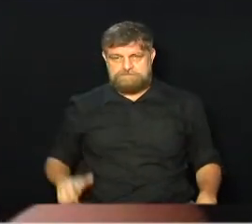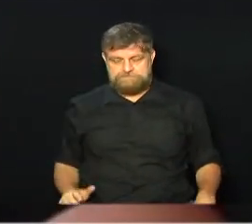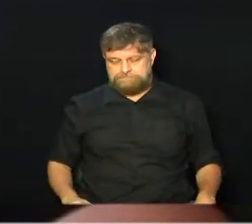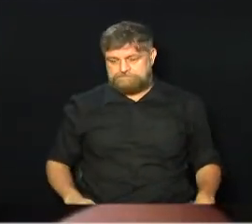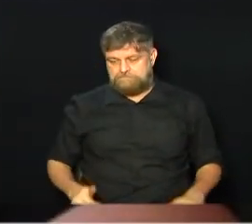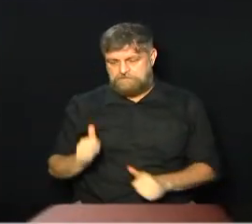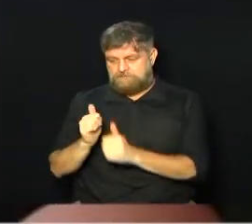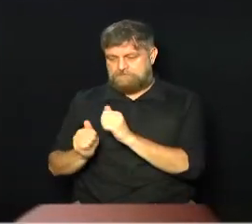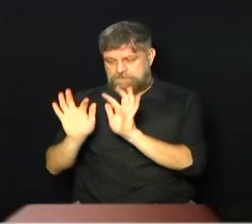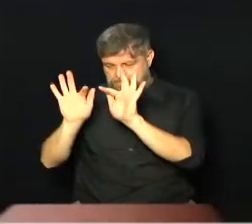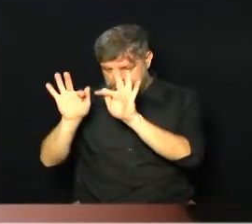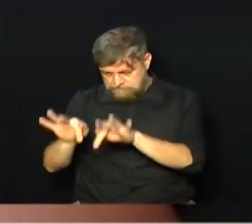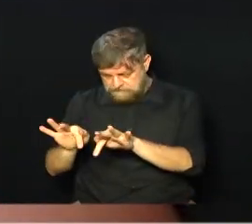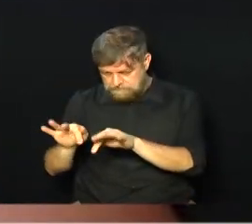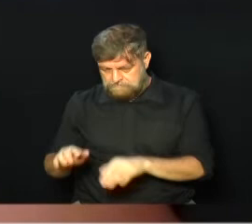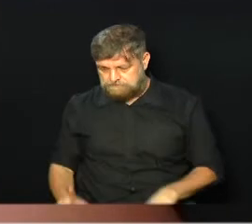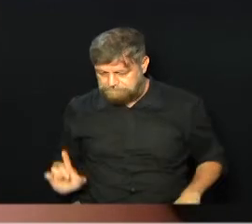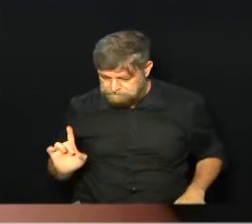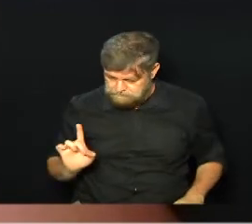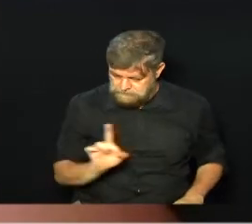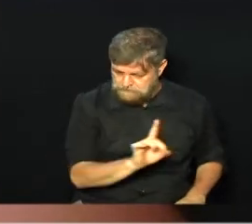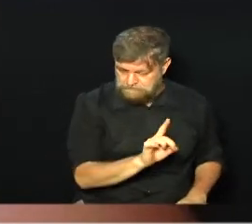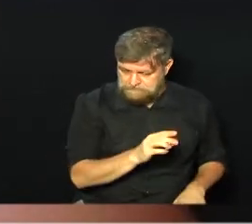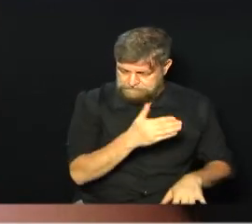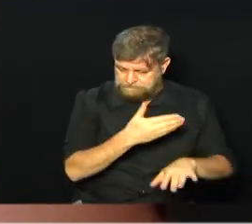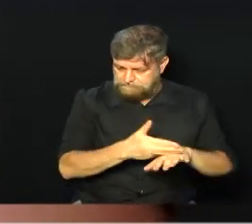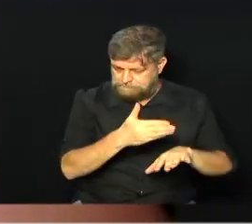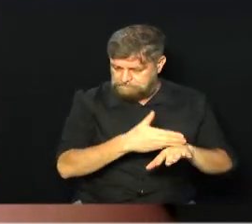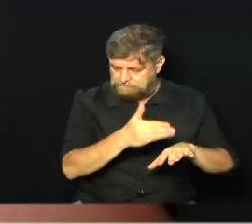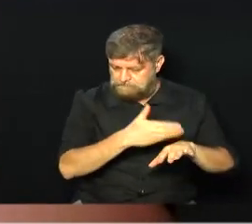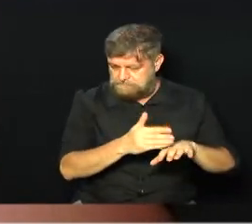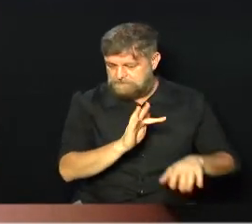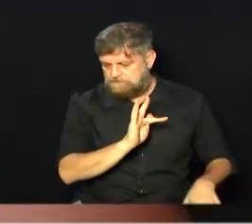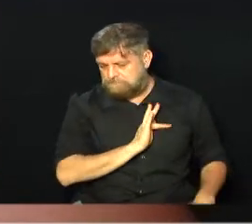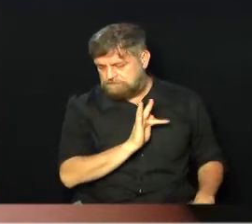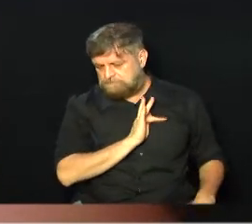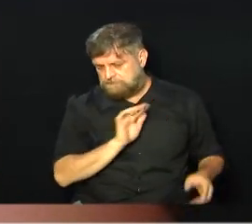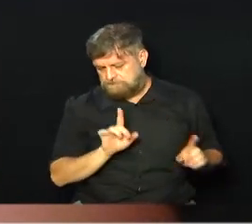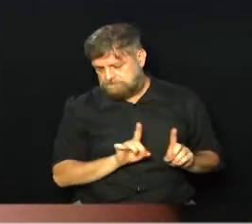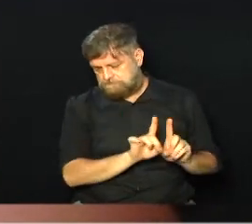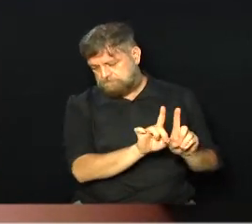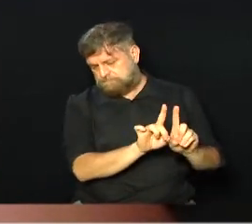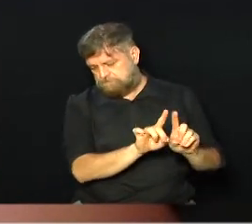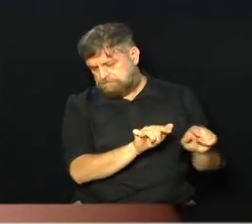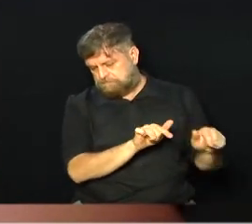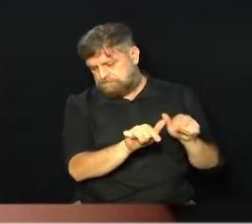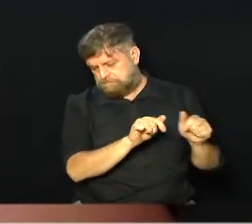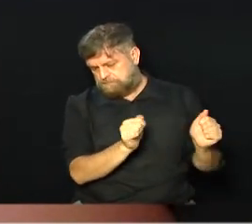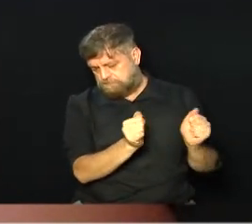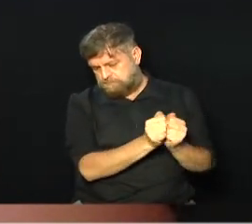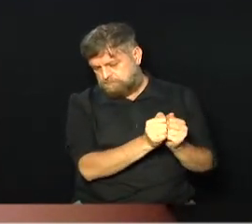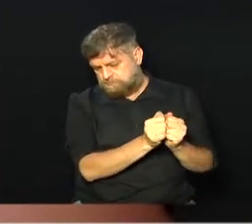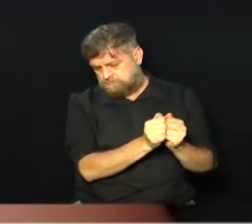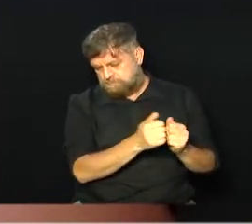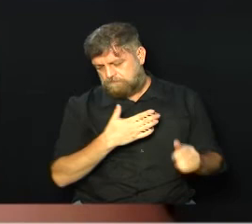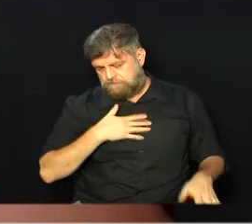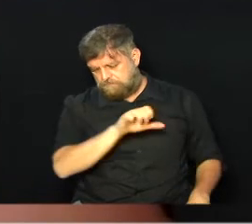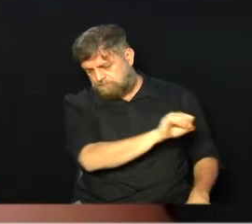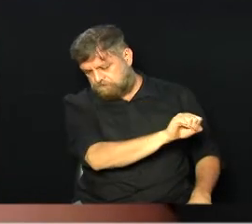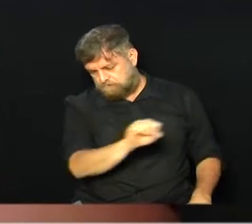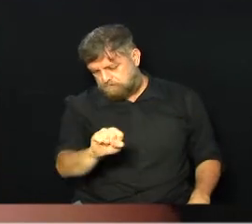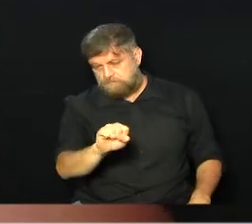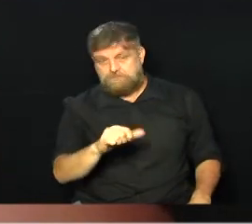a minha carreira. E na outra semana já praticamente já estava trabalhando com o Marcelo. Fiz a